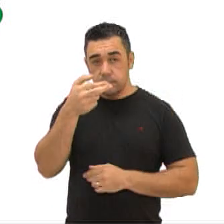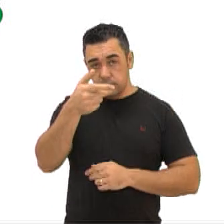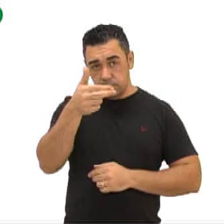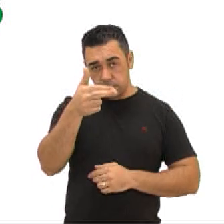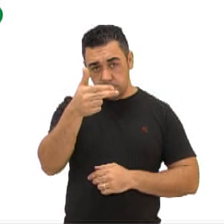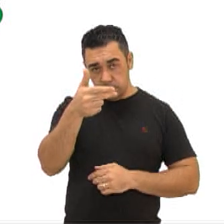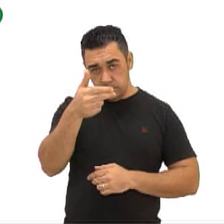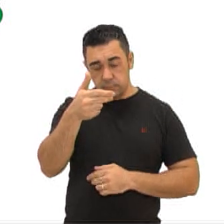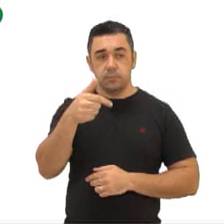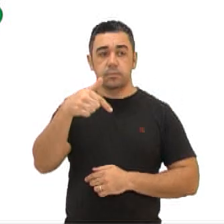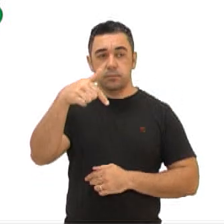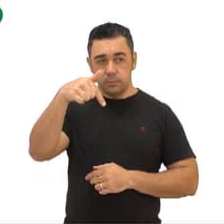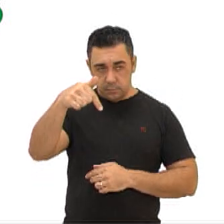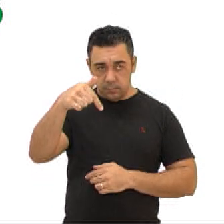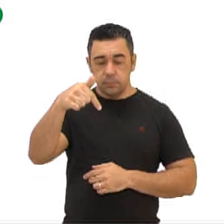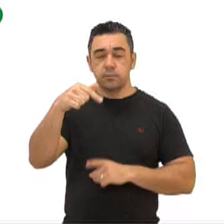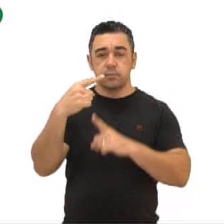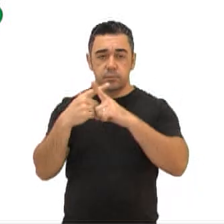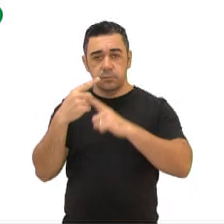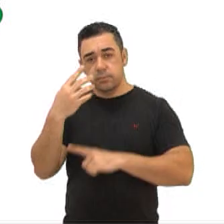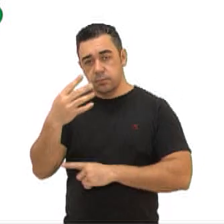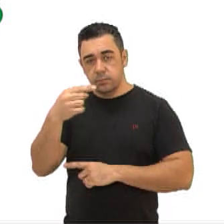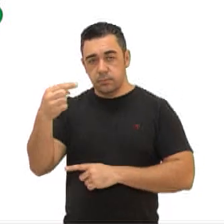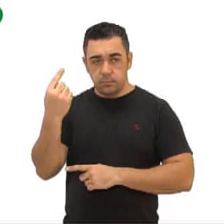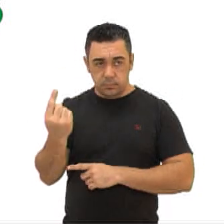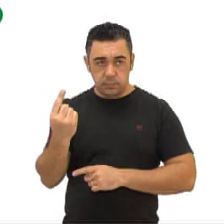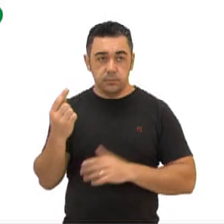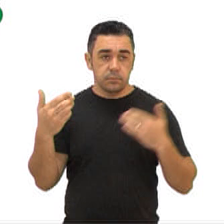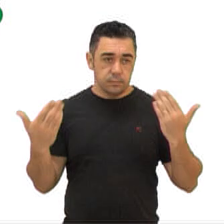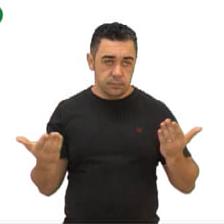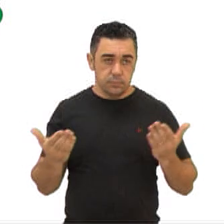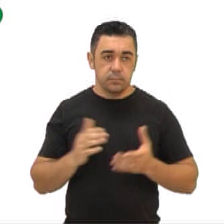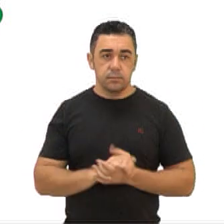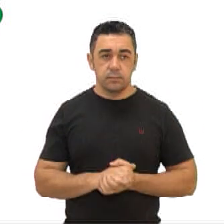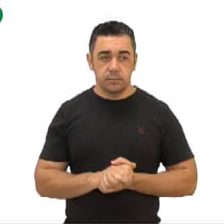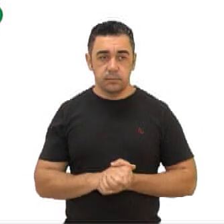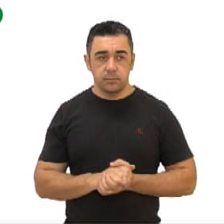entre ele e o 7 vezes 4 menos 1. Logo,